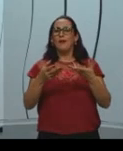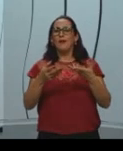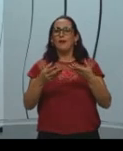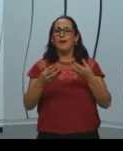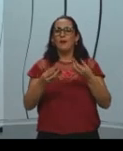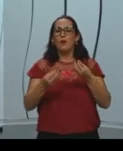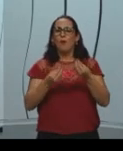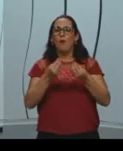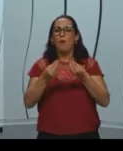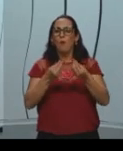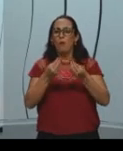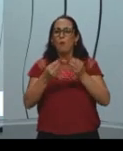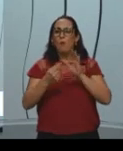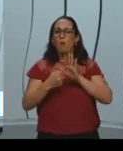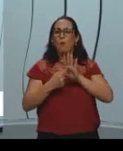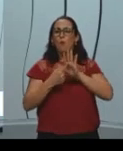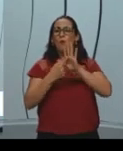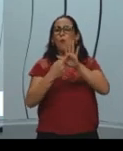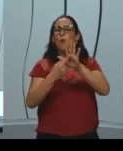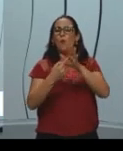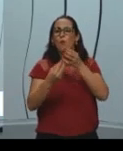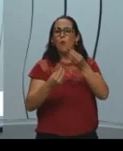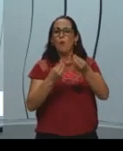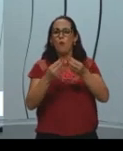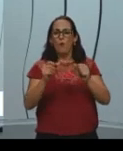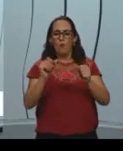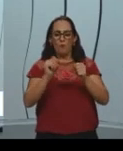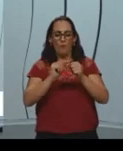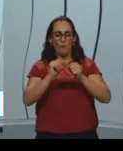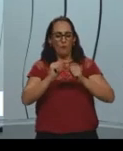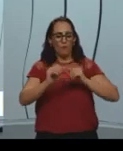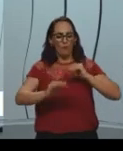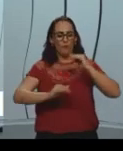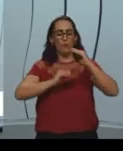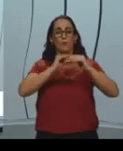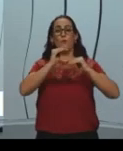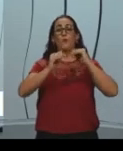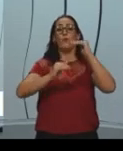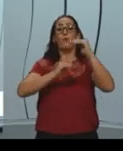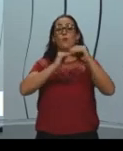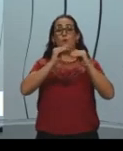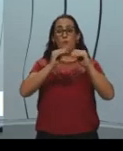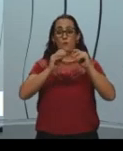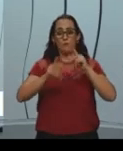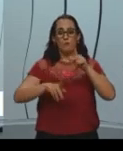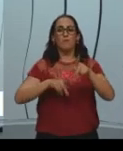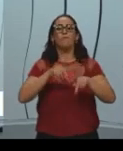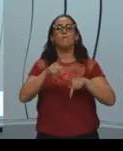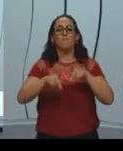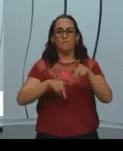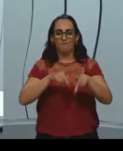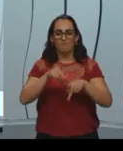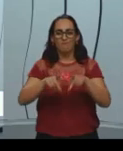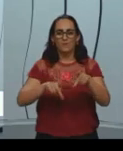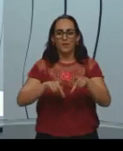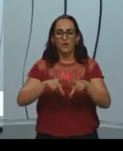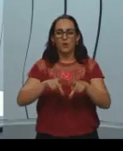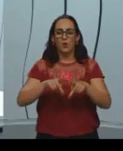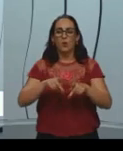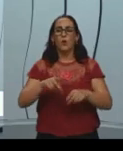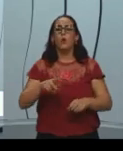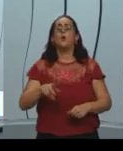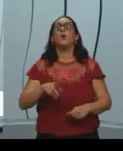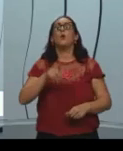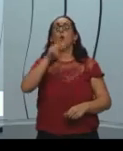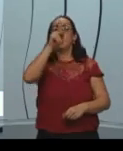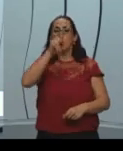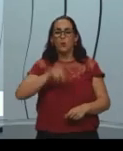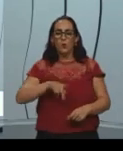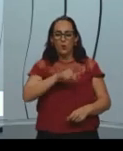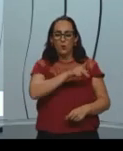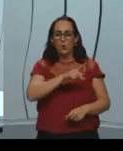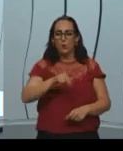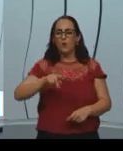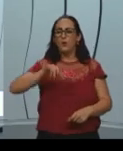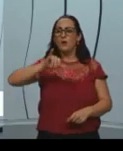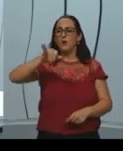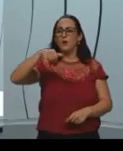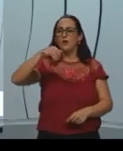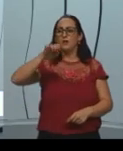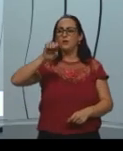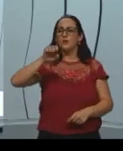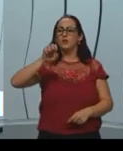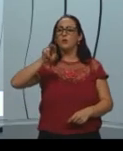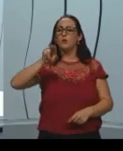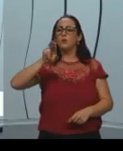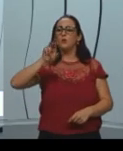que inicia-se a colonização, um papel muito importante vai ser dos padres jesuítas que vêm para o Brasil e que têm,